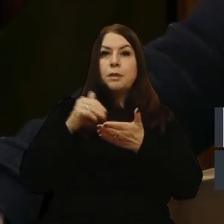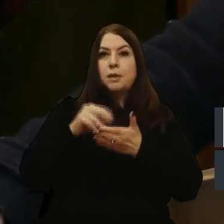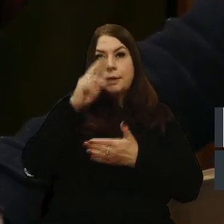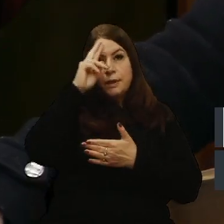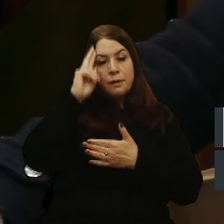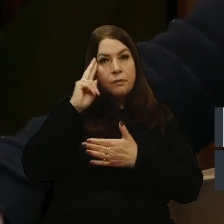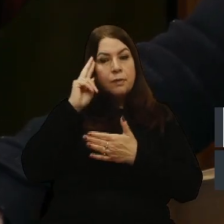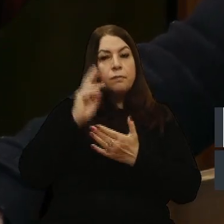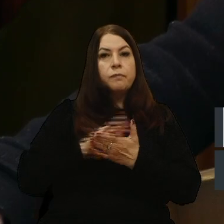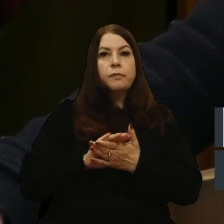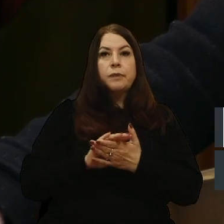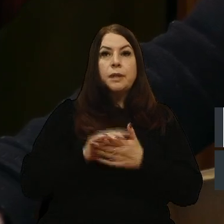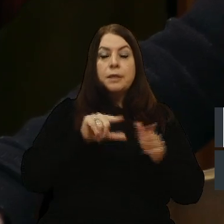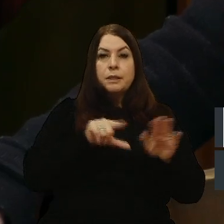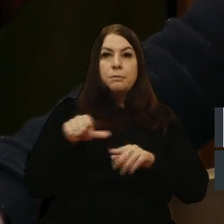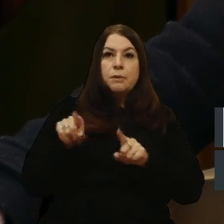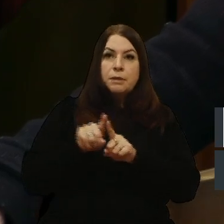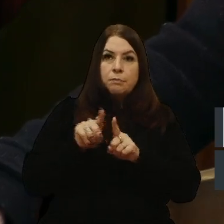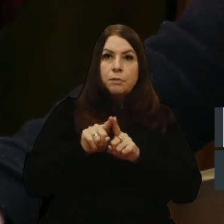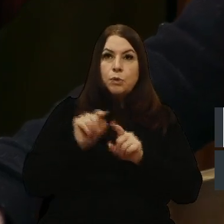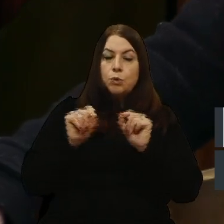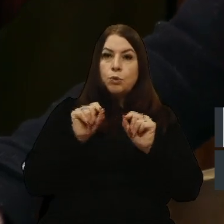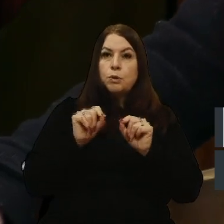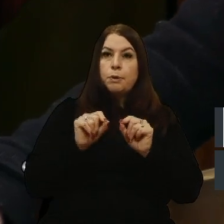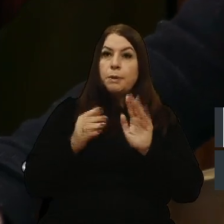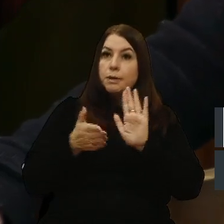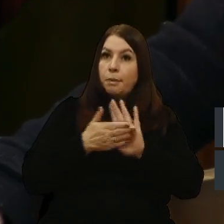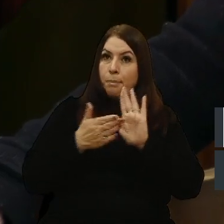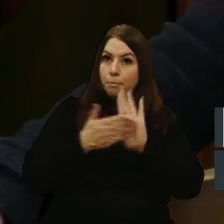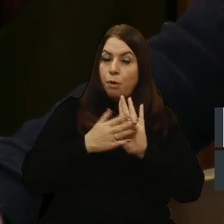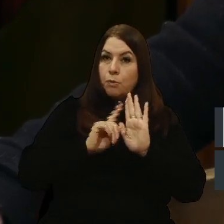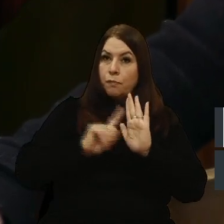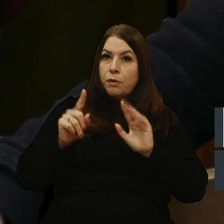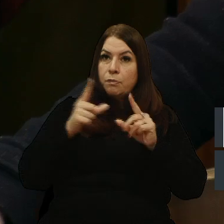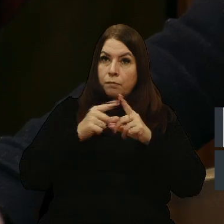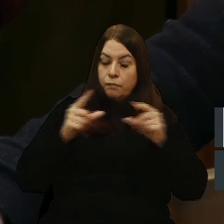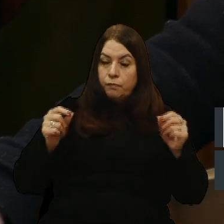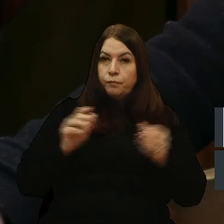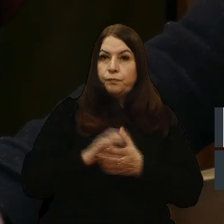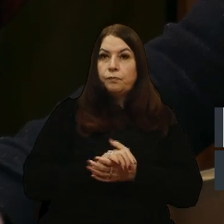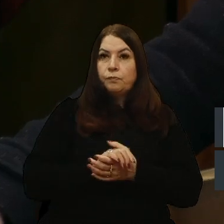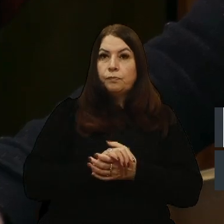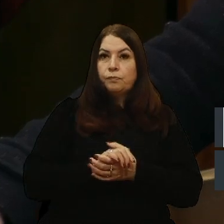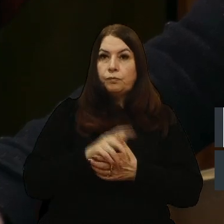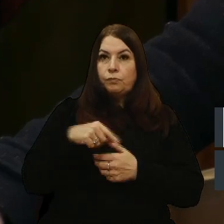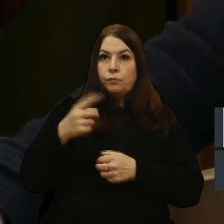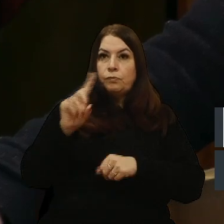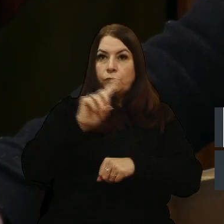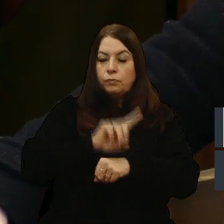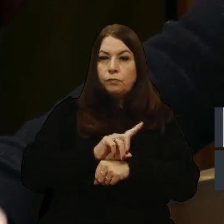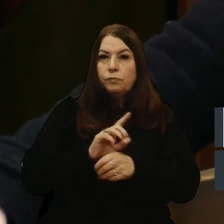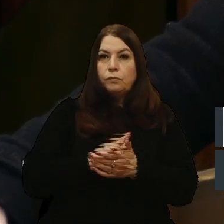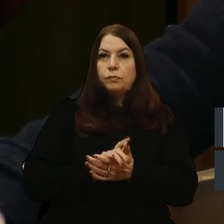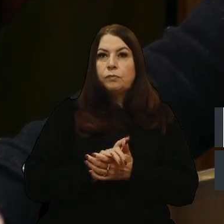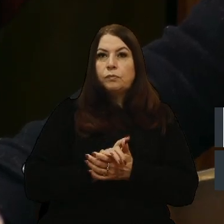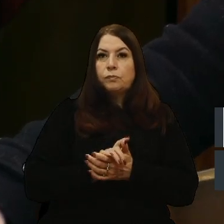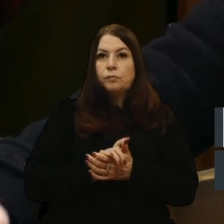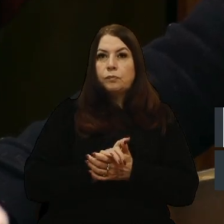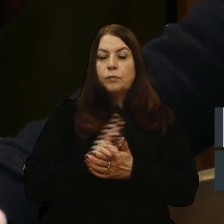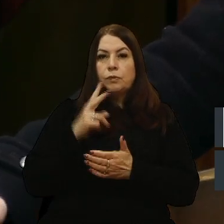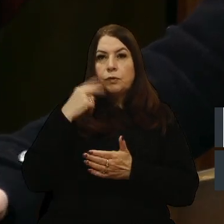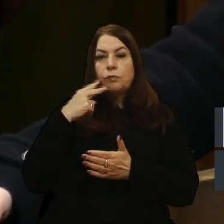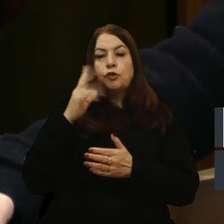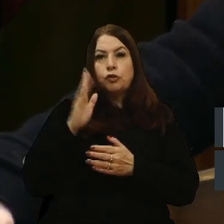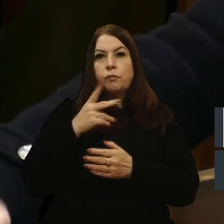Rafael essa semana também sobre essa pauta. Iremos a Brasília também nos próximos dias, né? E outros vereadores